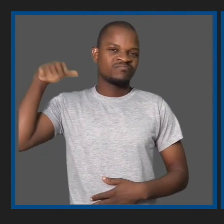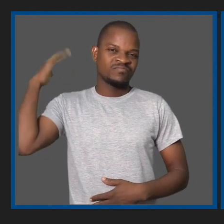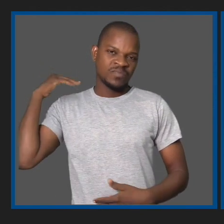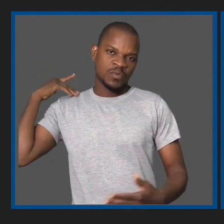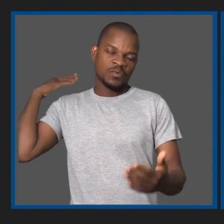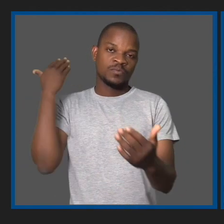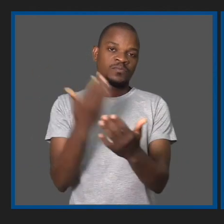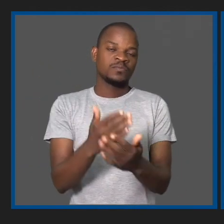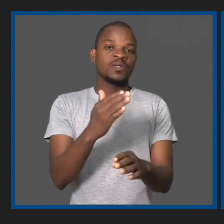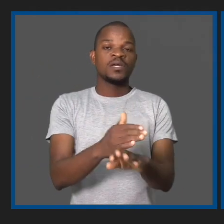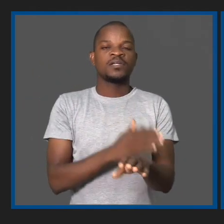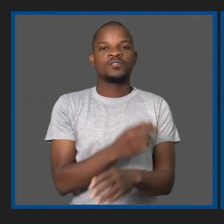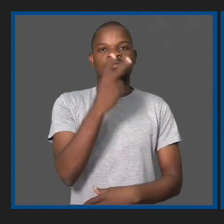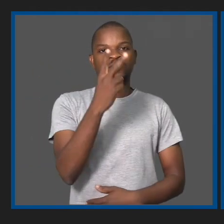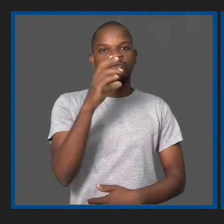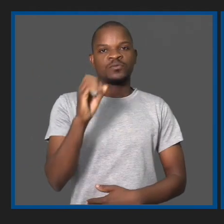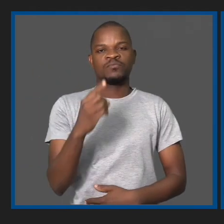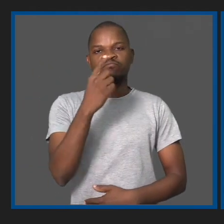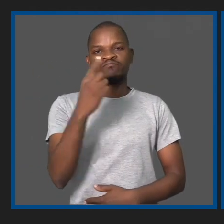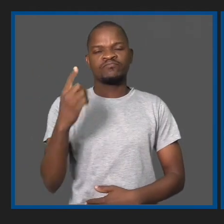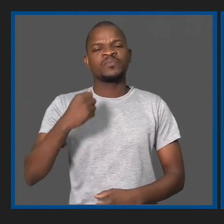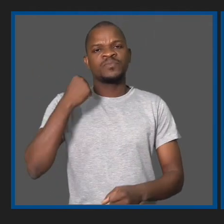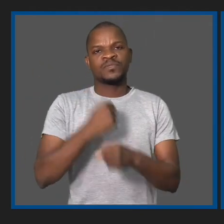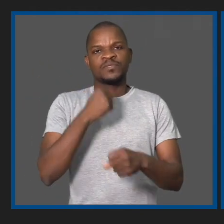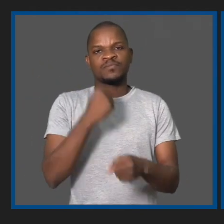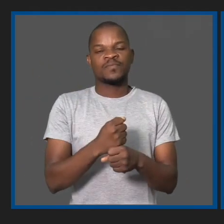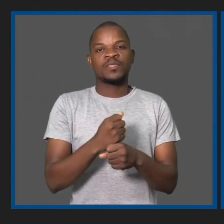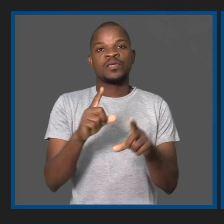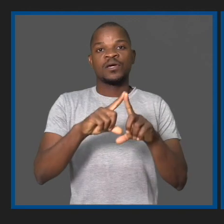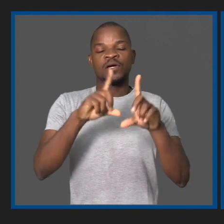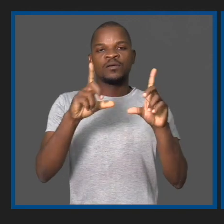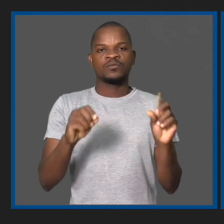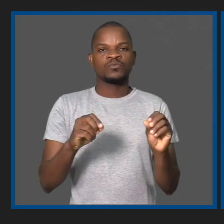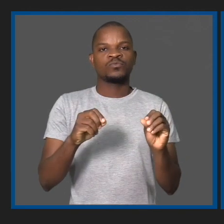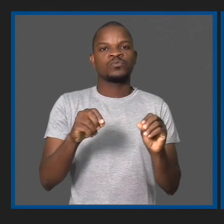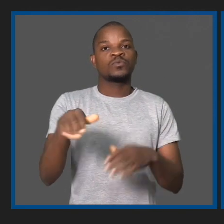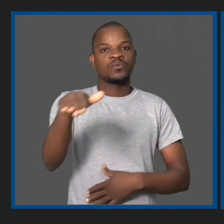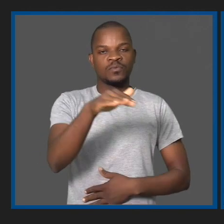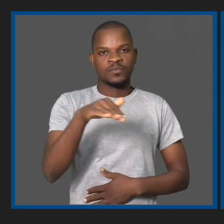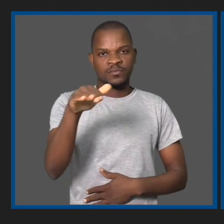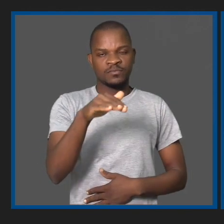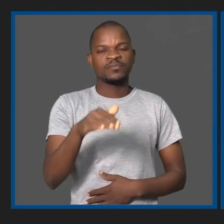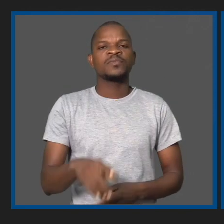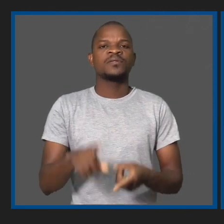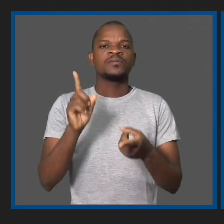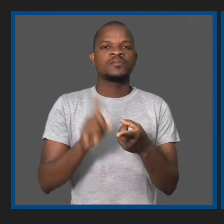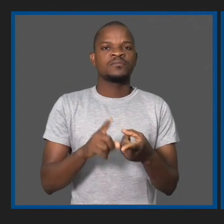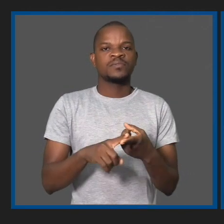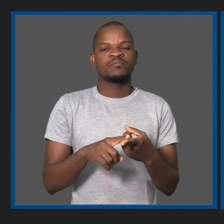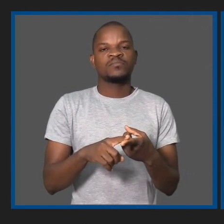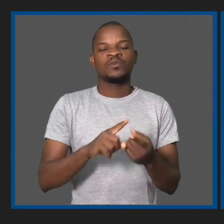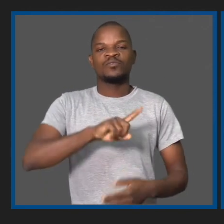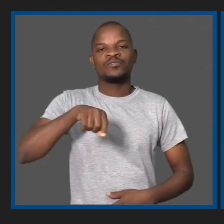há bastante tempo, desde 2011, estamos a trabalhar com o Programa de Reabilitação na Comunidade e